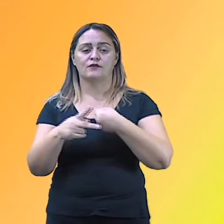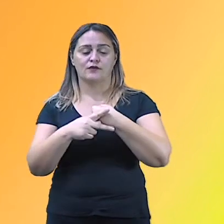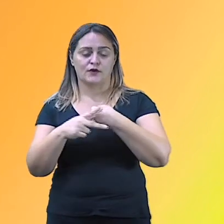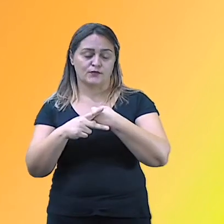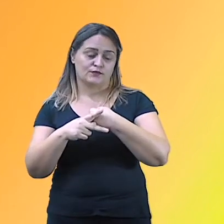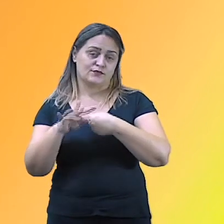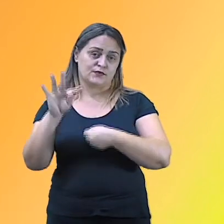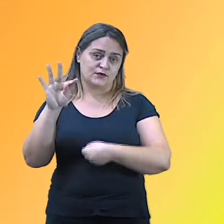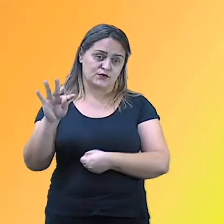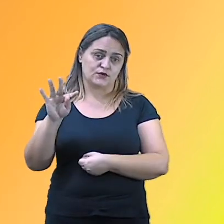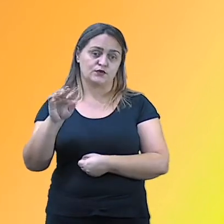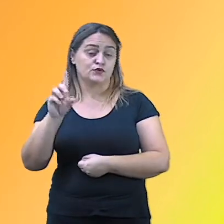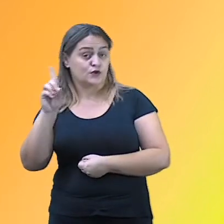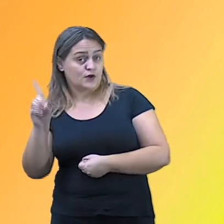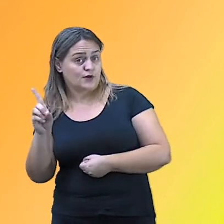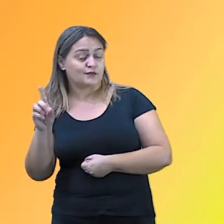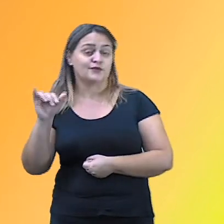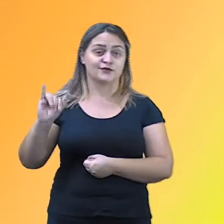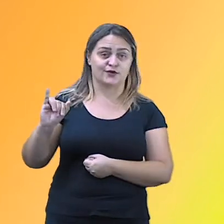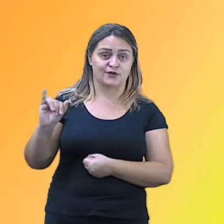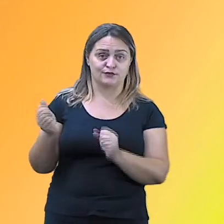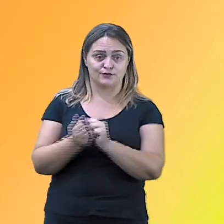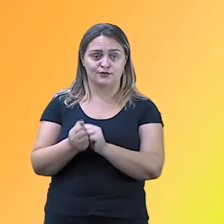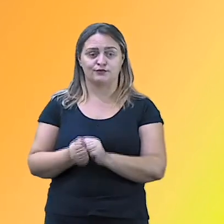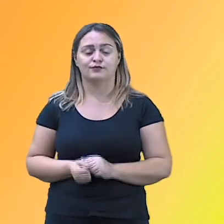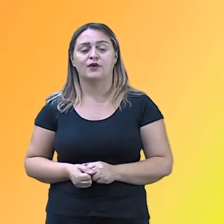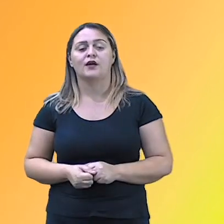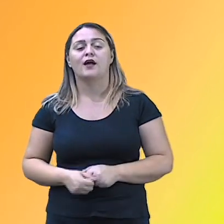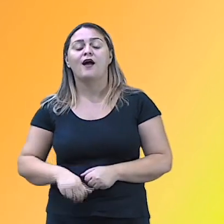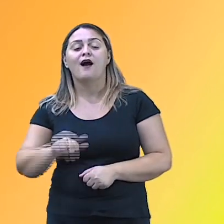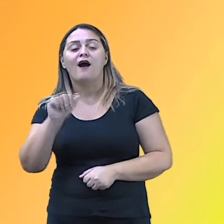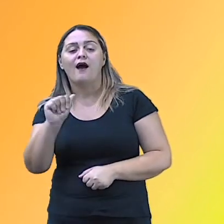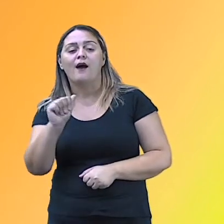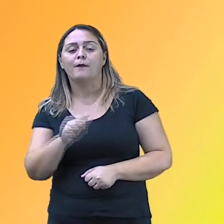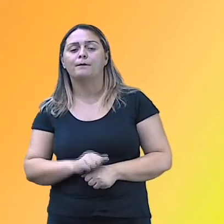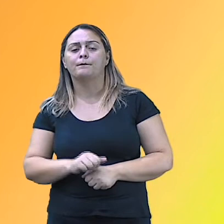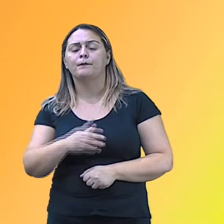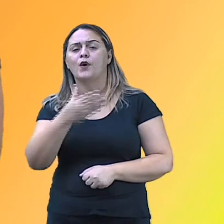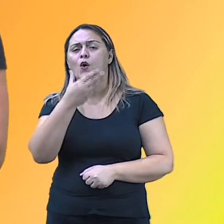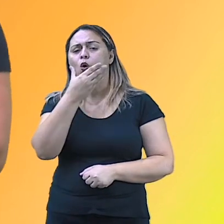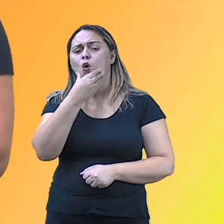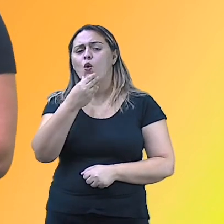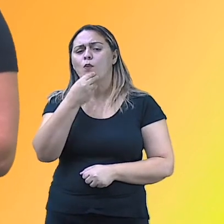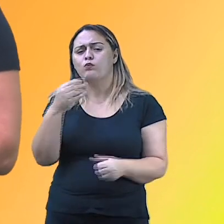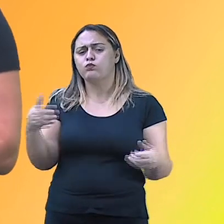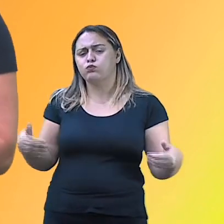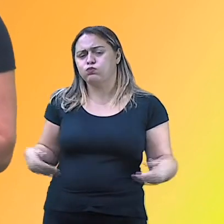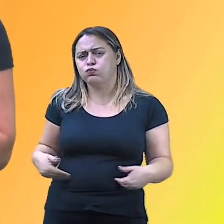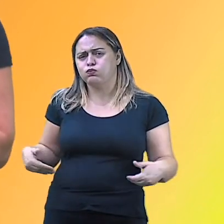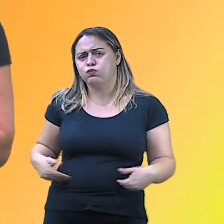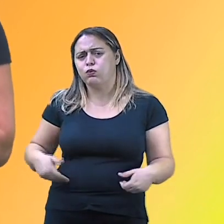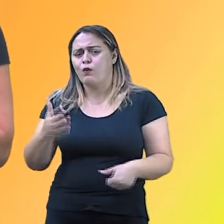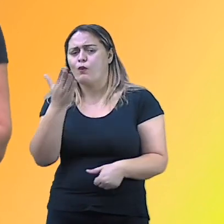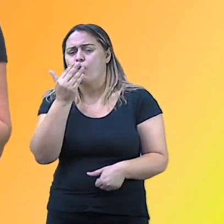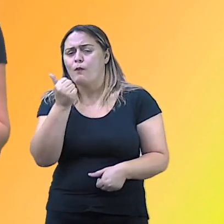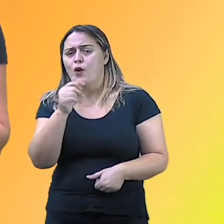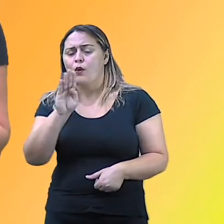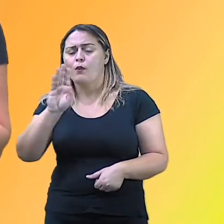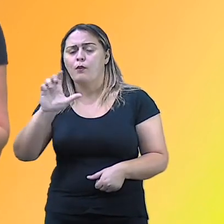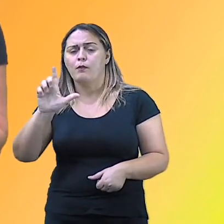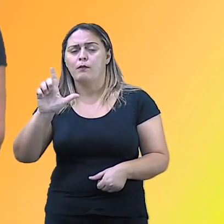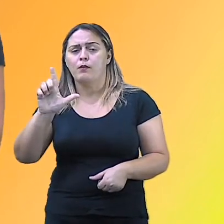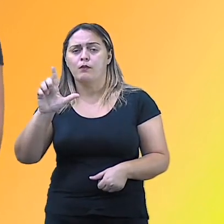letra A. O menino faminto comeu o bolo. Percebam então.